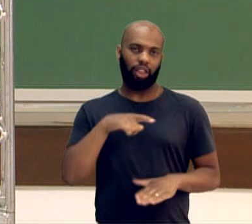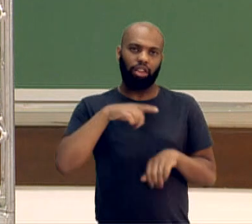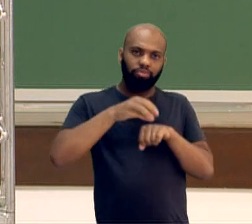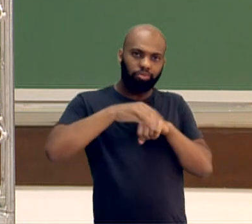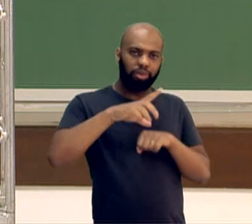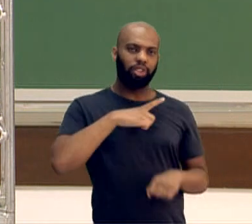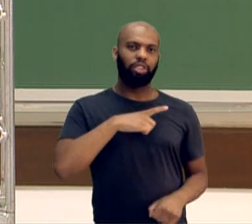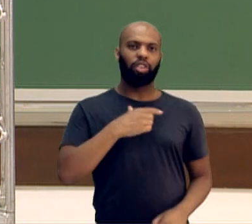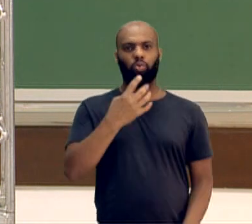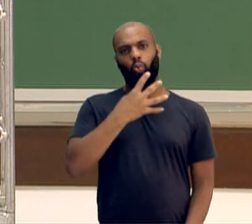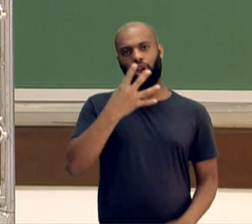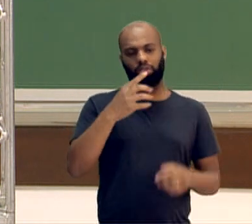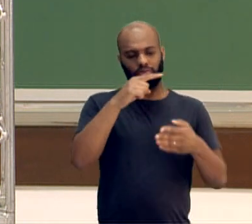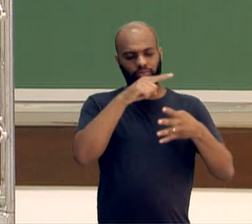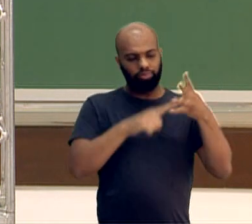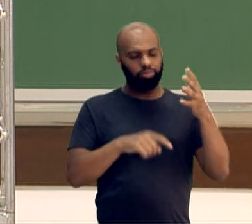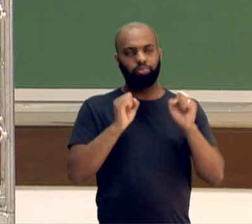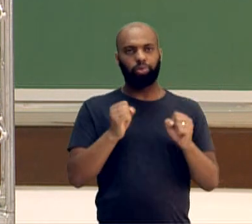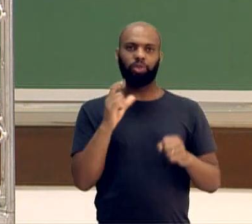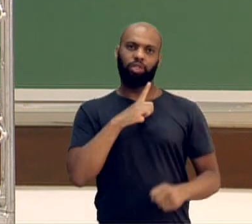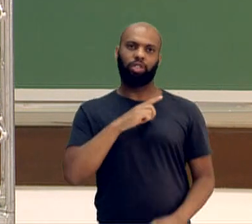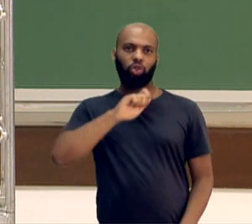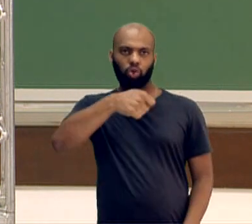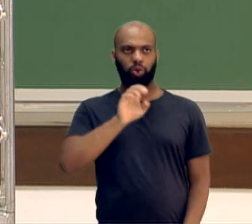quatro possibilidades que podem encontrar em relação a esse Estado.